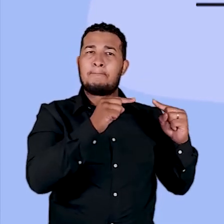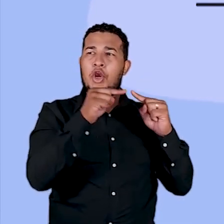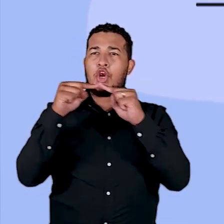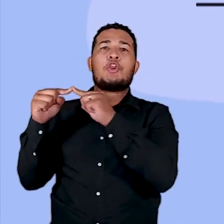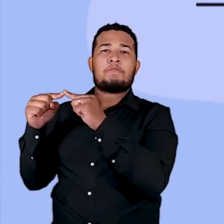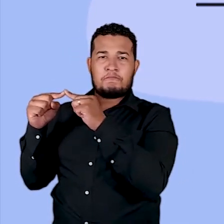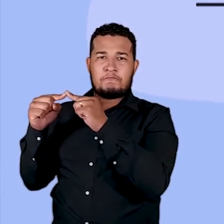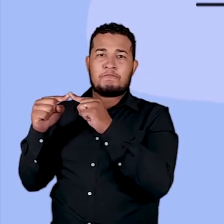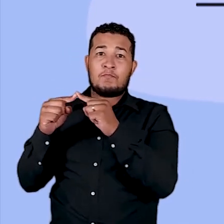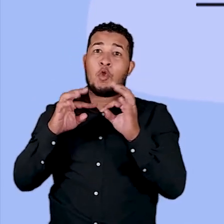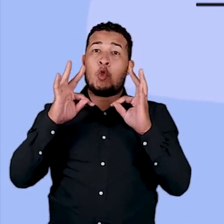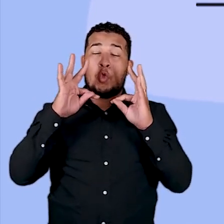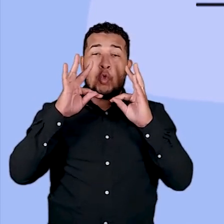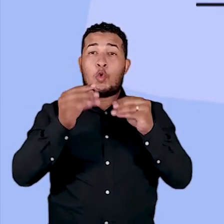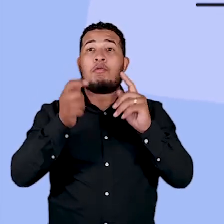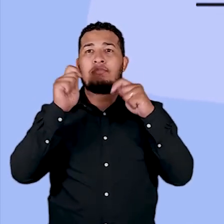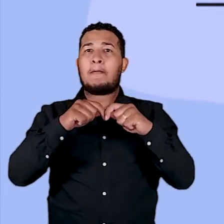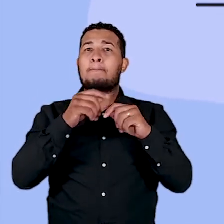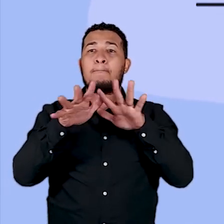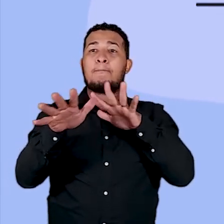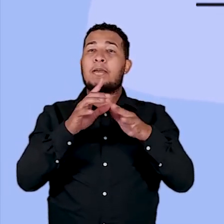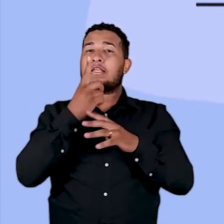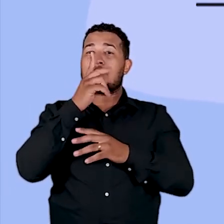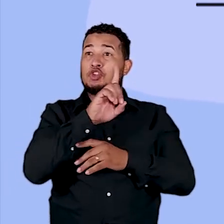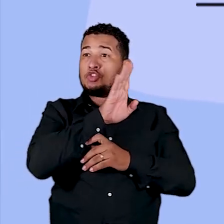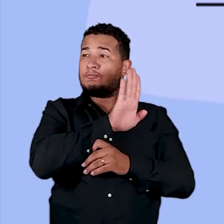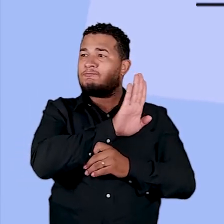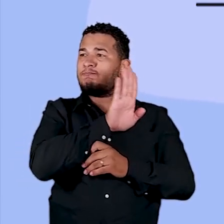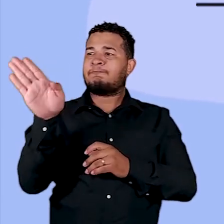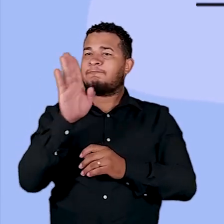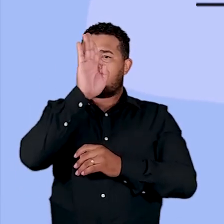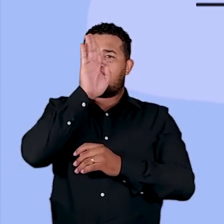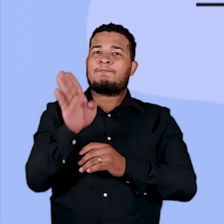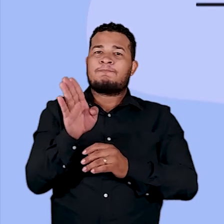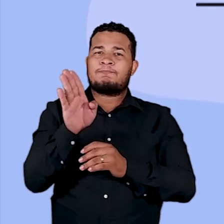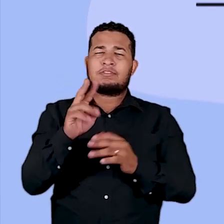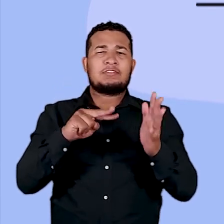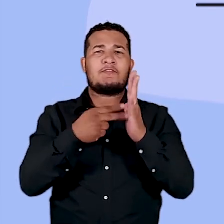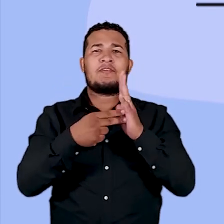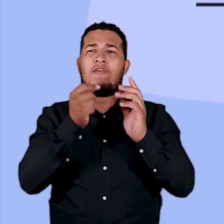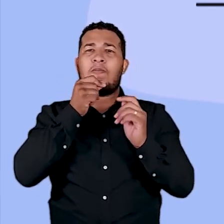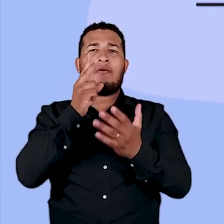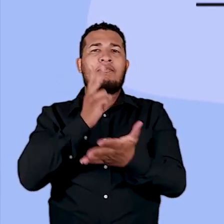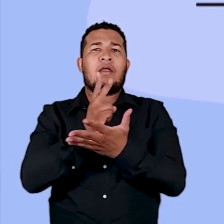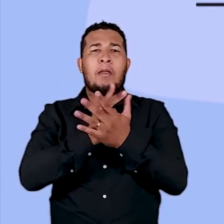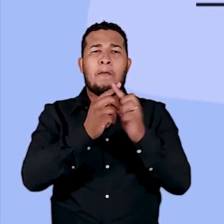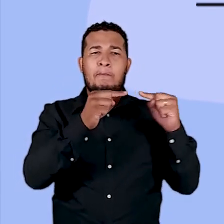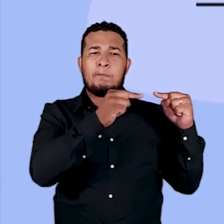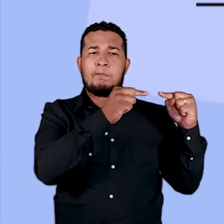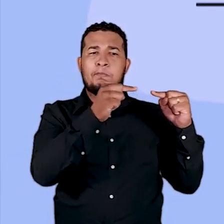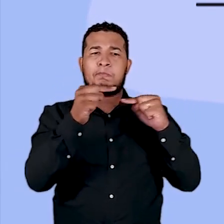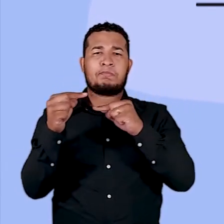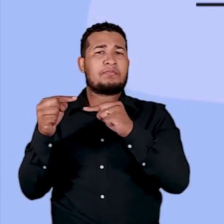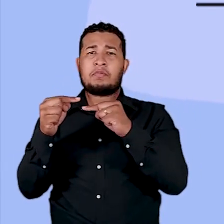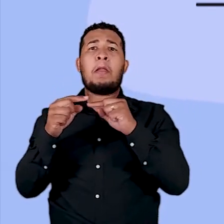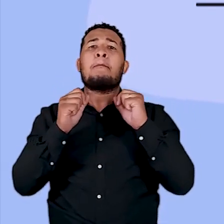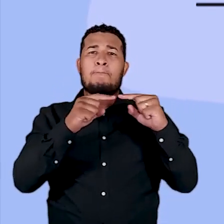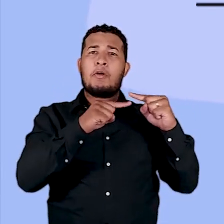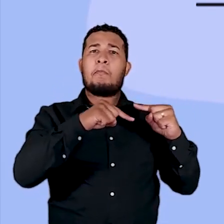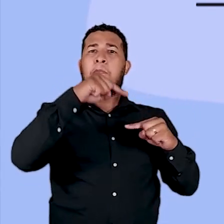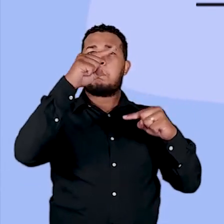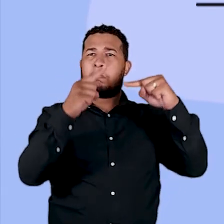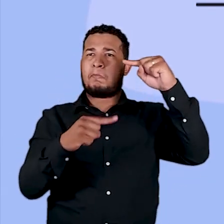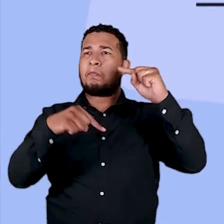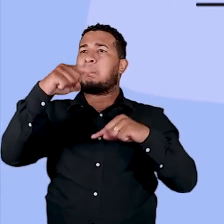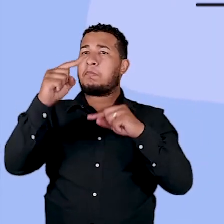consigo colocar todas as minhas cargas movimentando apenas para um lado. E aí a ideia não é que ele consiga andar sempre retinho para frente,